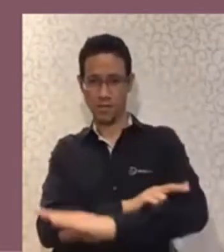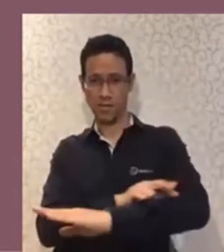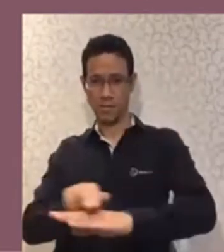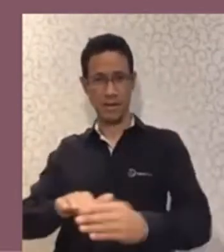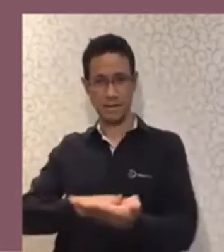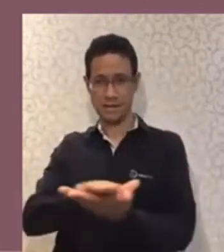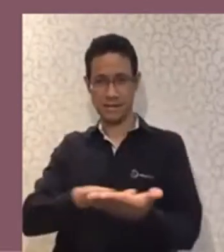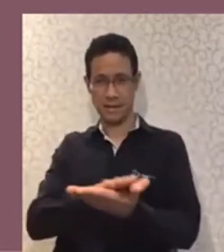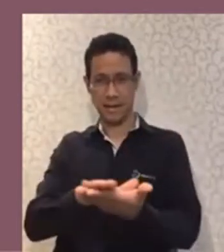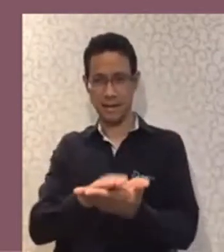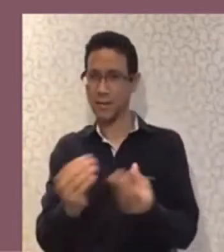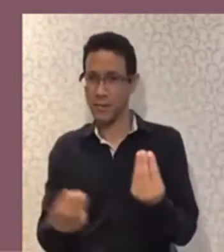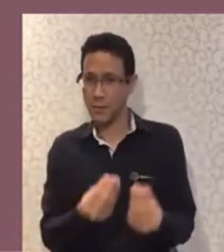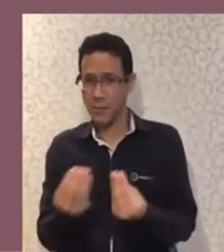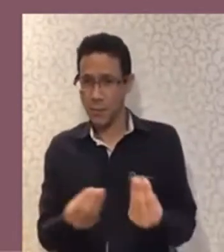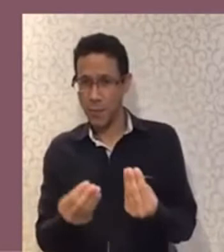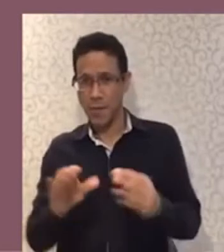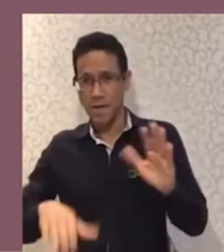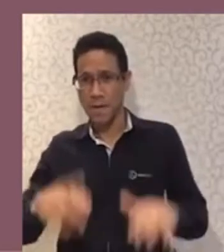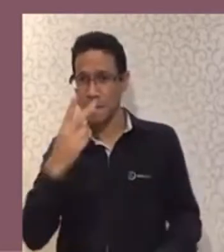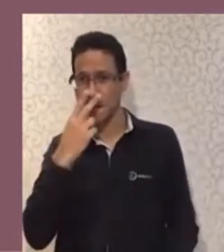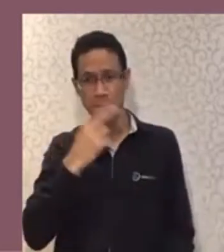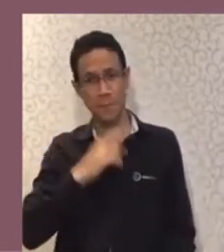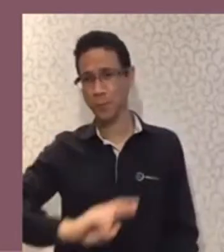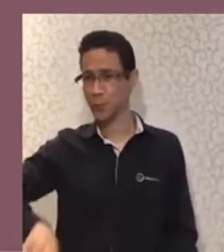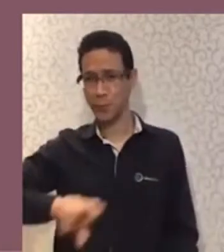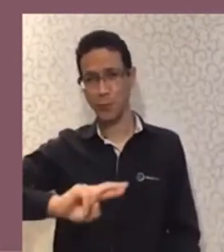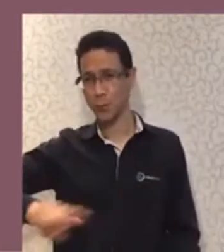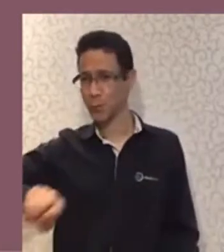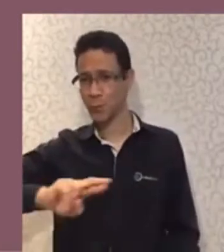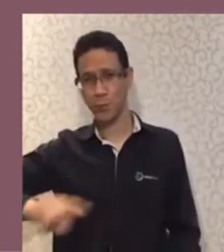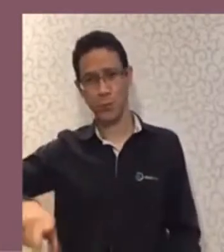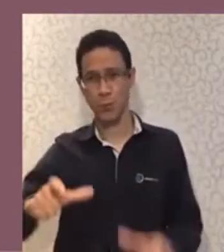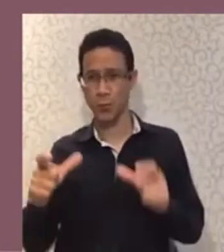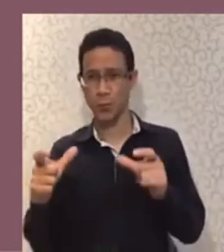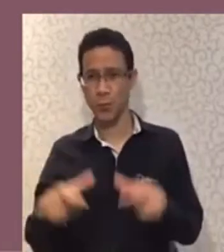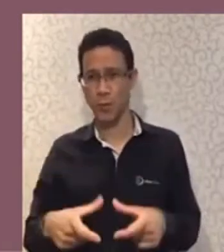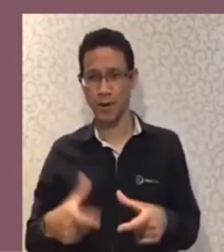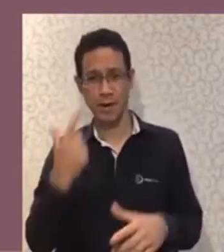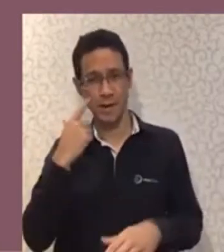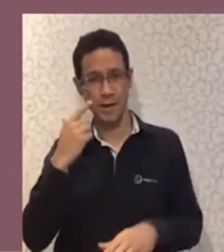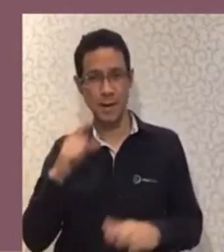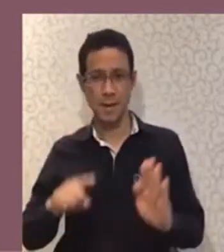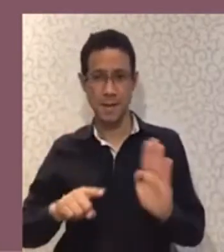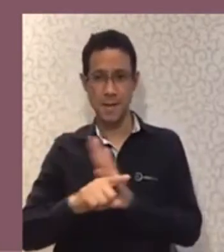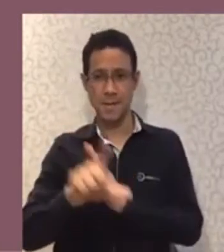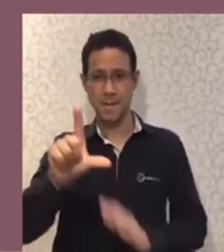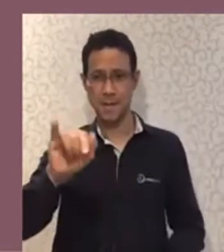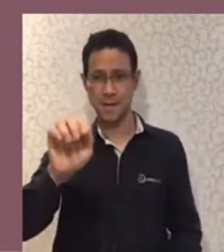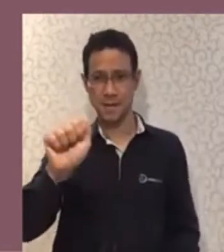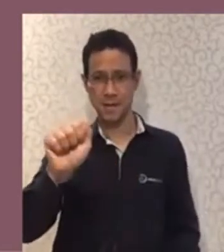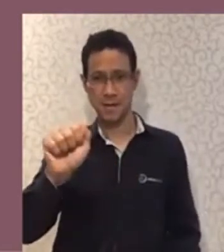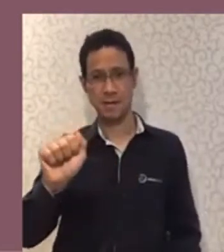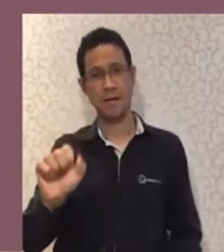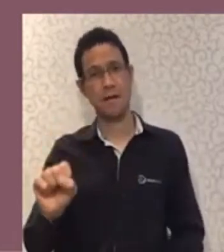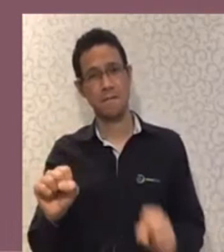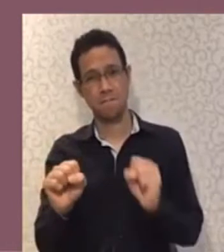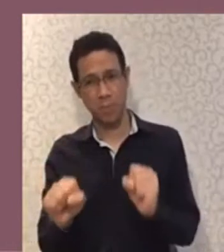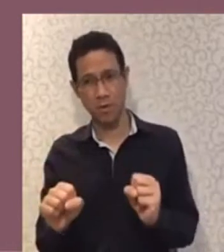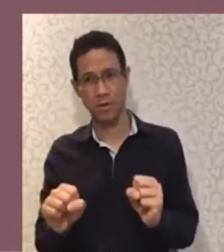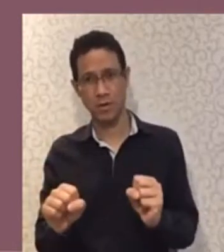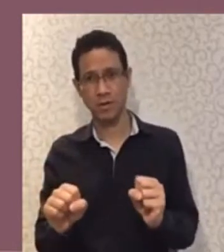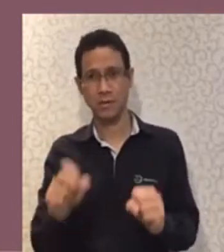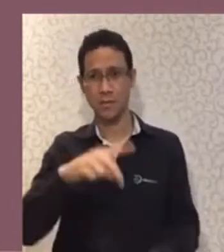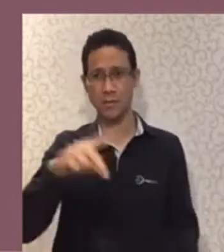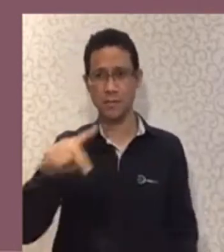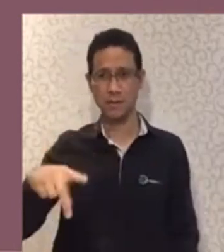que às vezes até parece um não lugar? A pergunta inicialmente foi dirigida a Lia, mas a professora